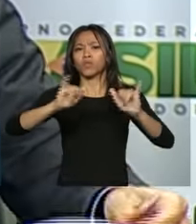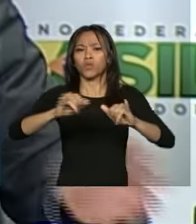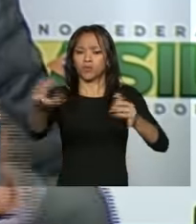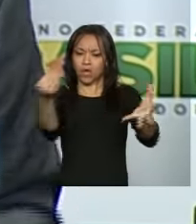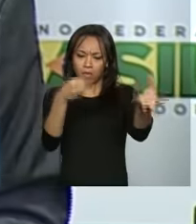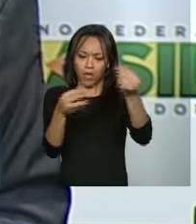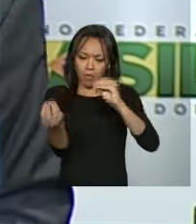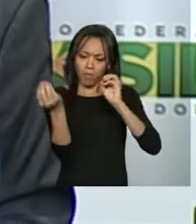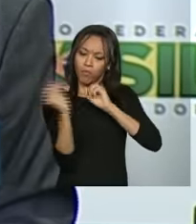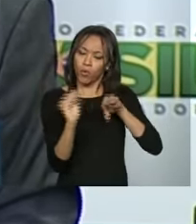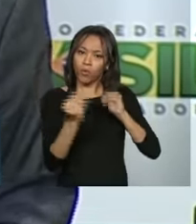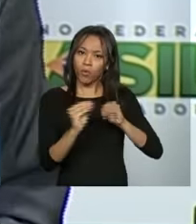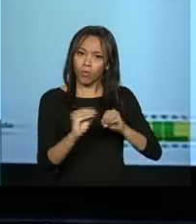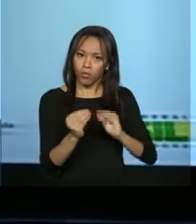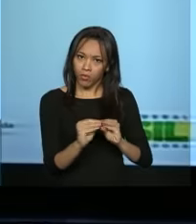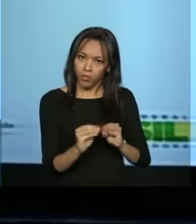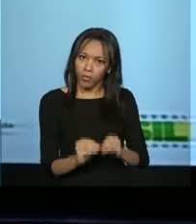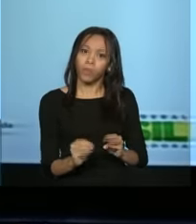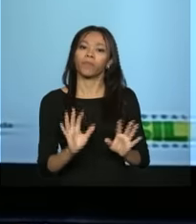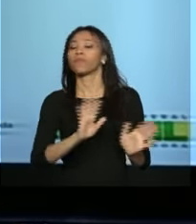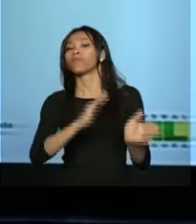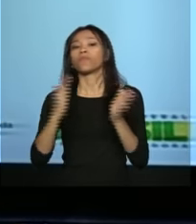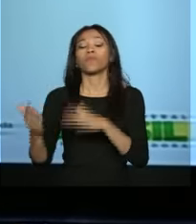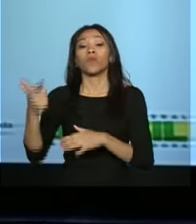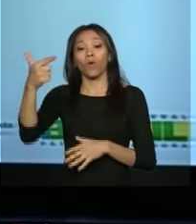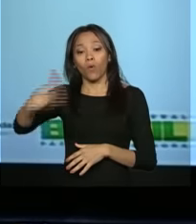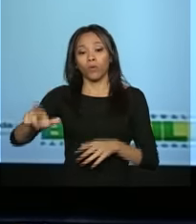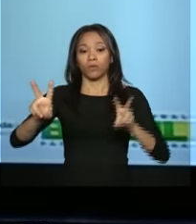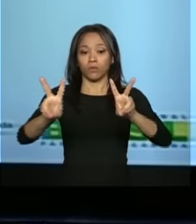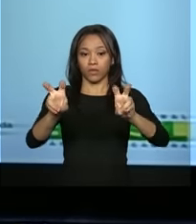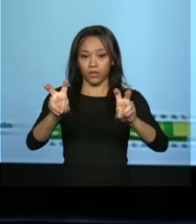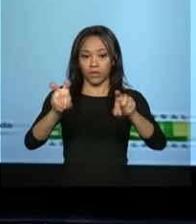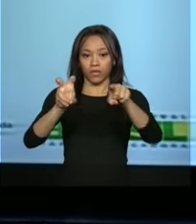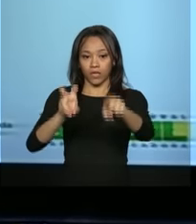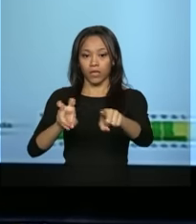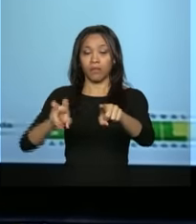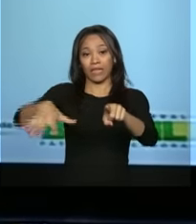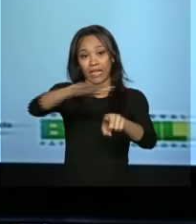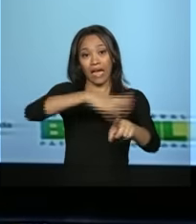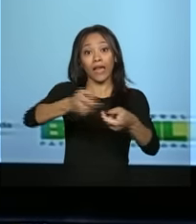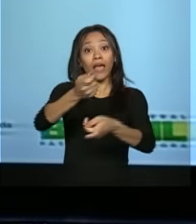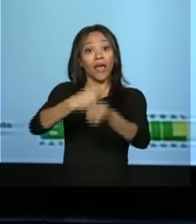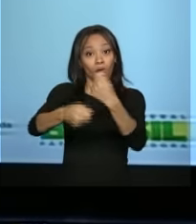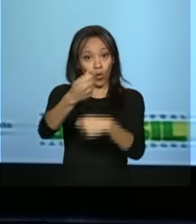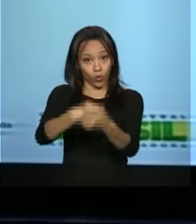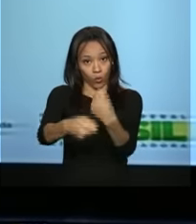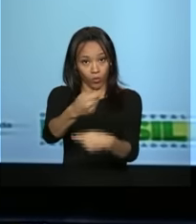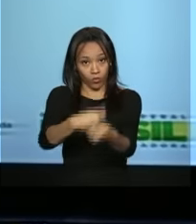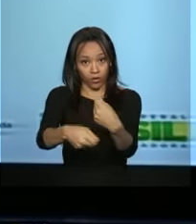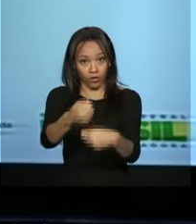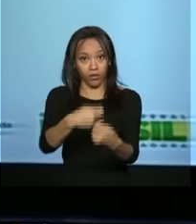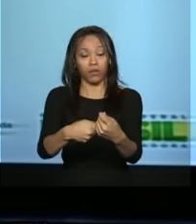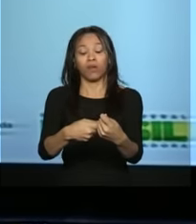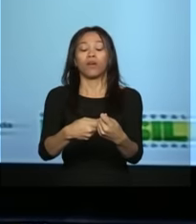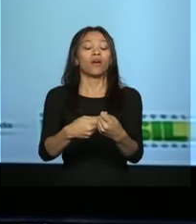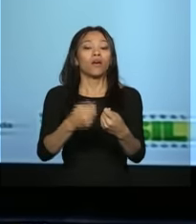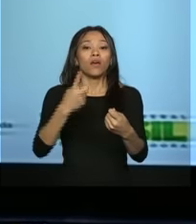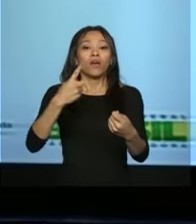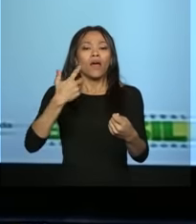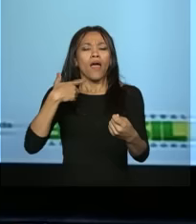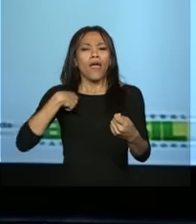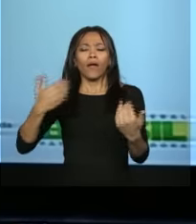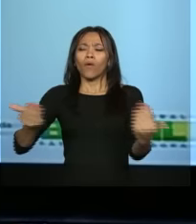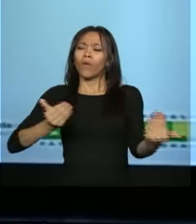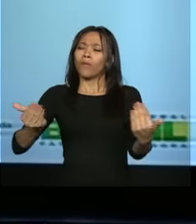sistemática no campo da regulação Econômica o segundo grande eixo então o objetivo é fazer a equiparação